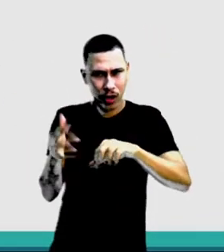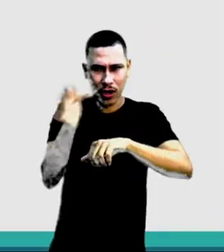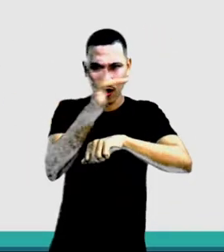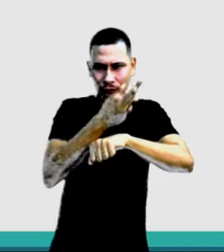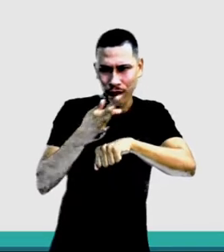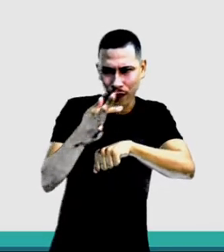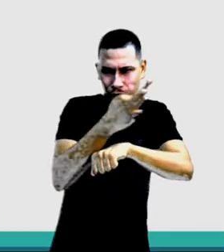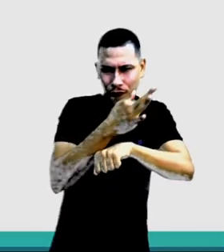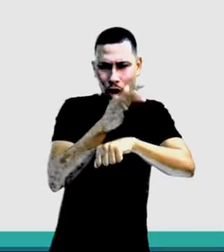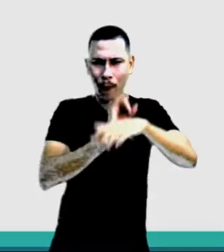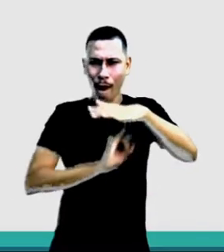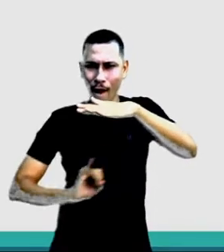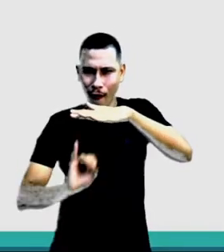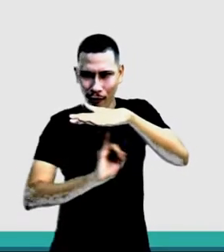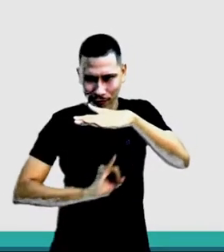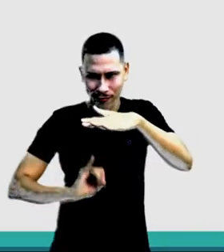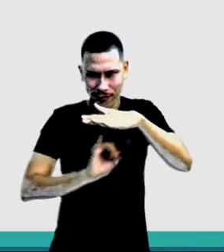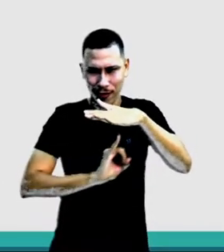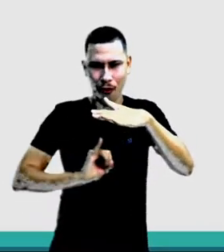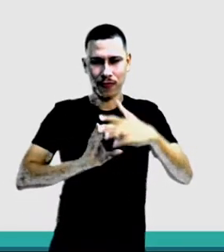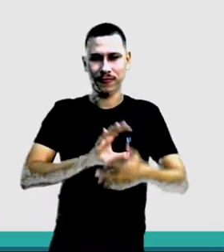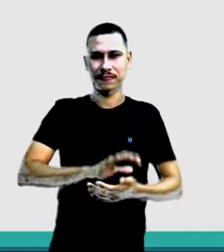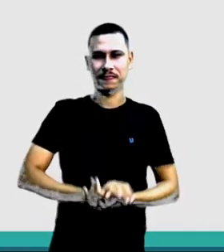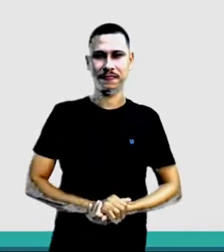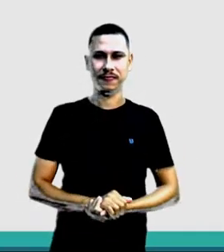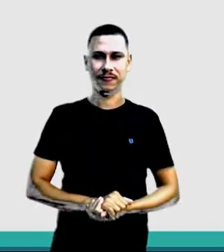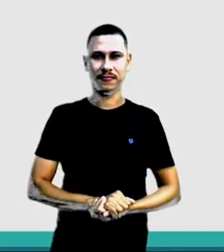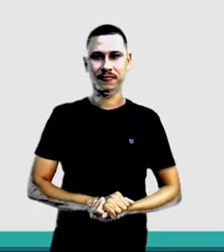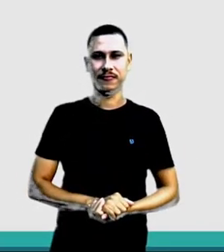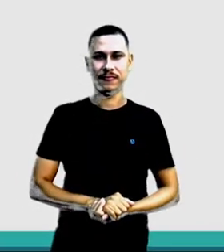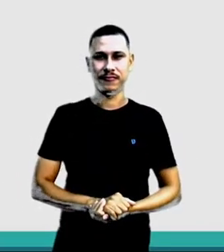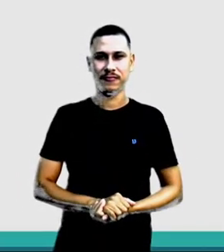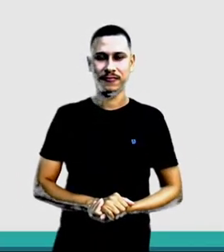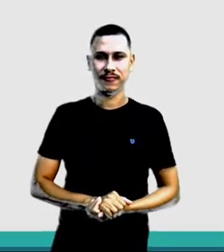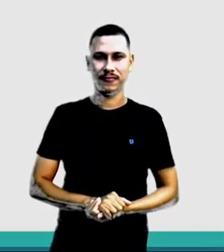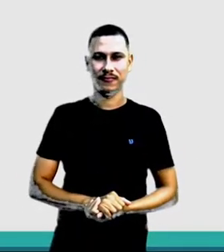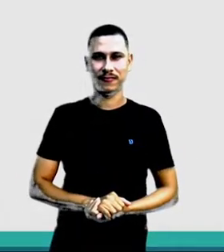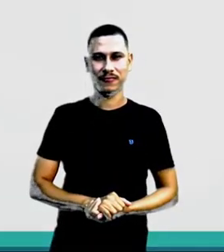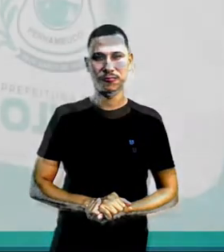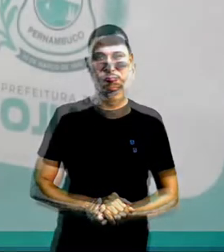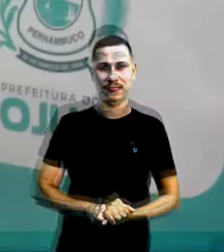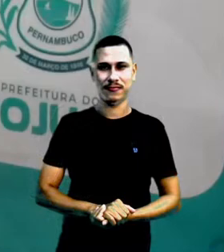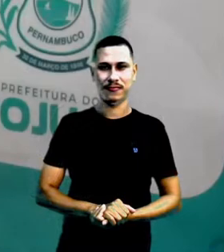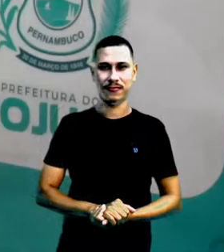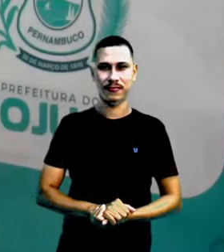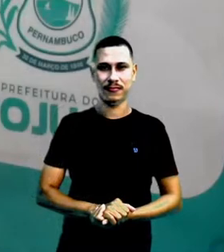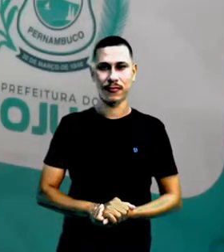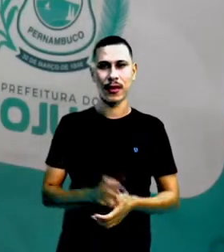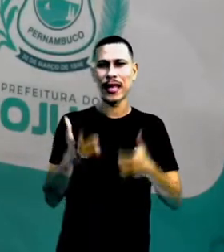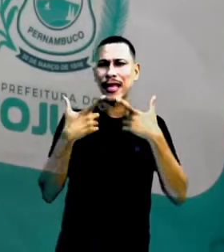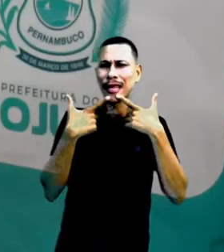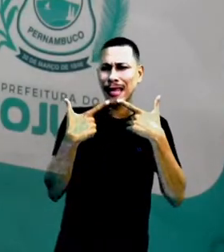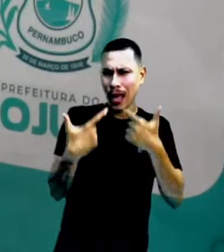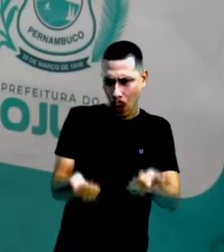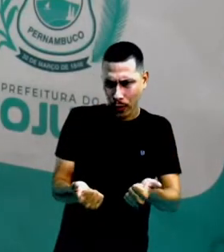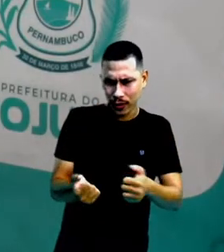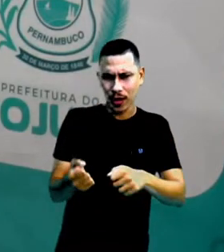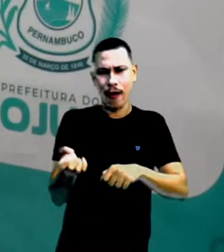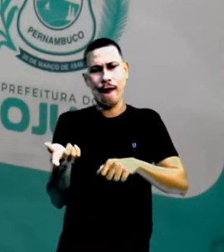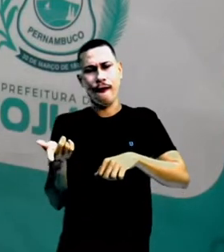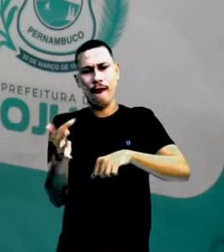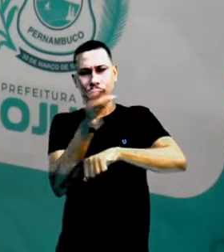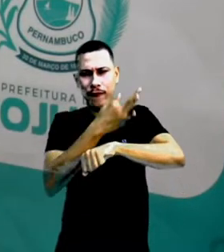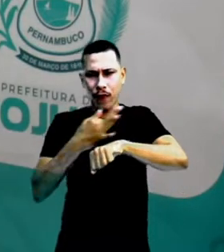Informal Idiomatic Expressions, ou seja, expressões idiomáticas e a linguagem aí formal